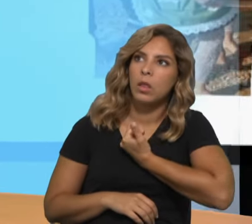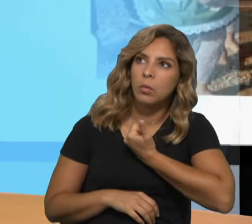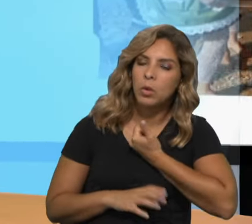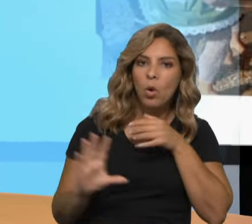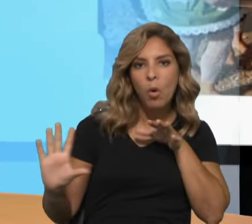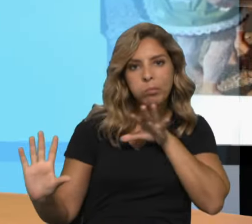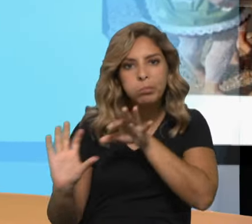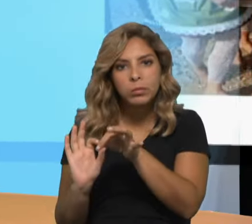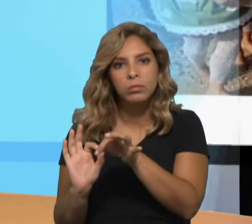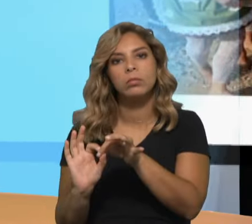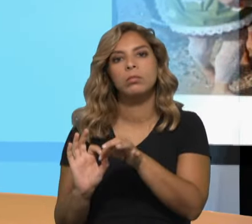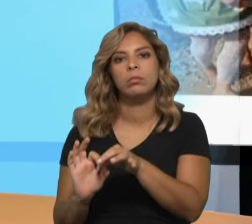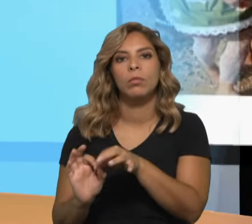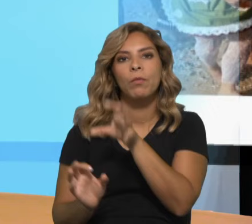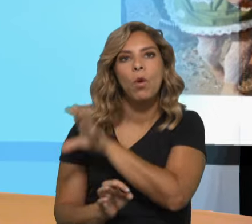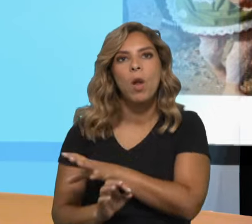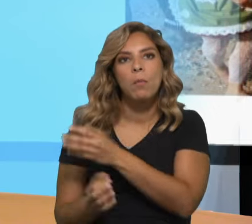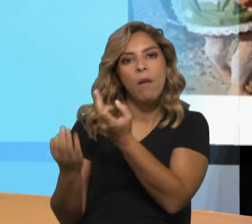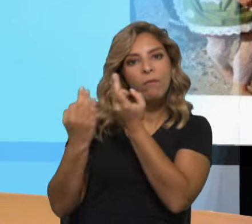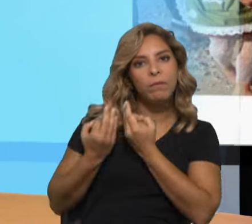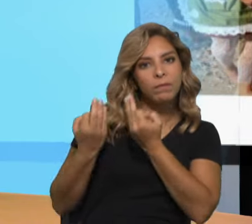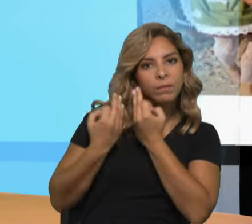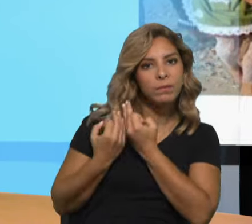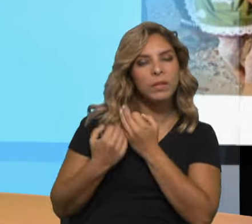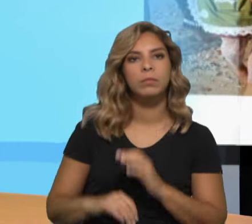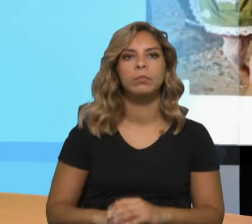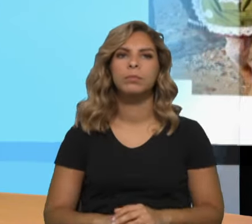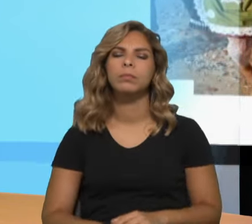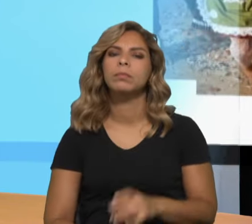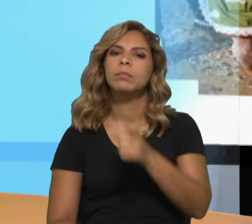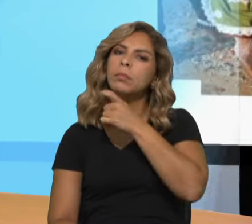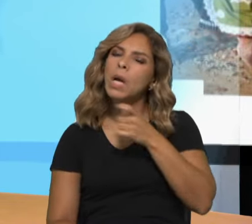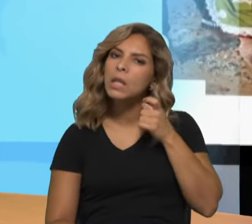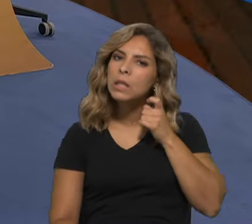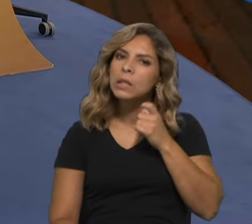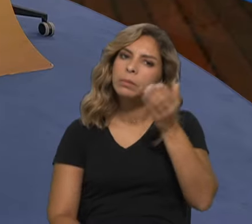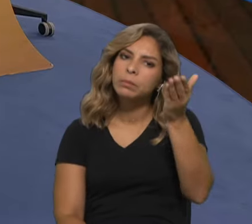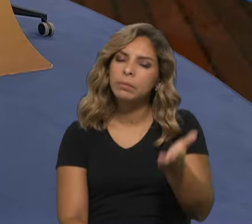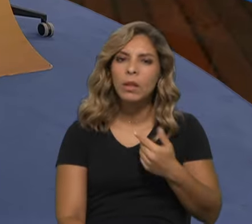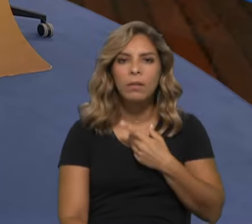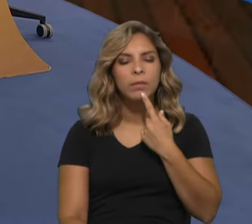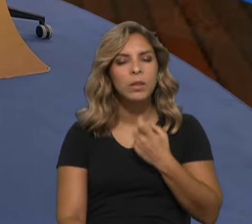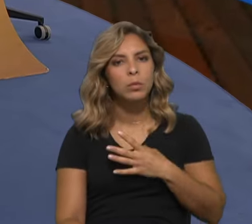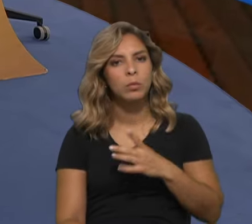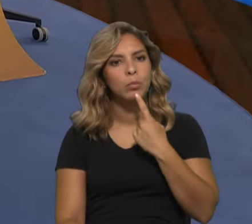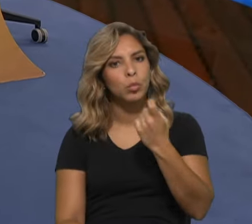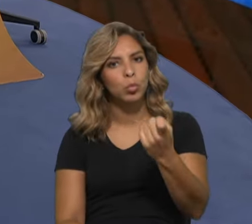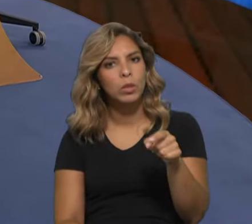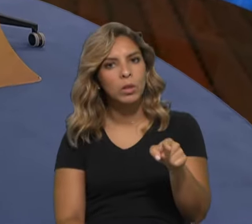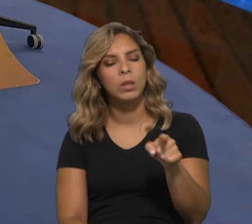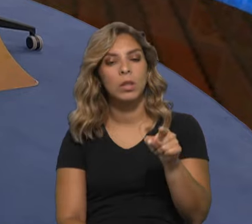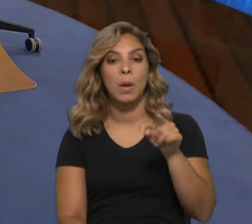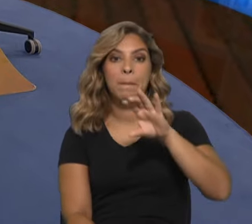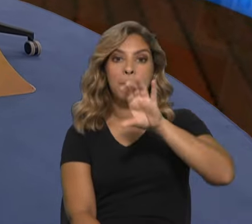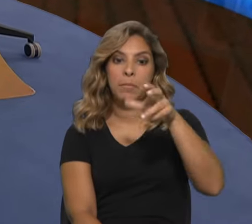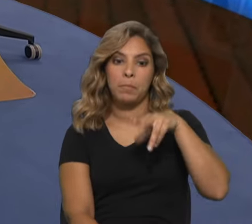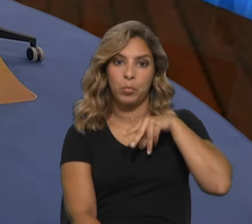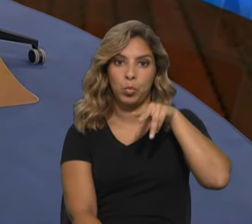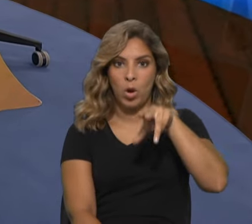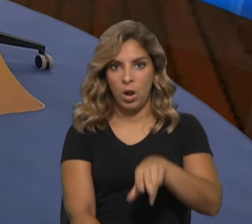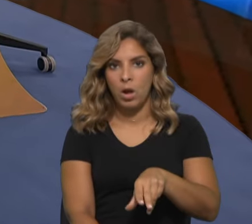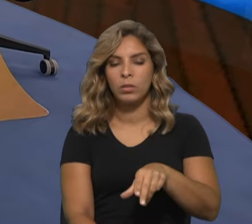forma. Padre Peter Stilwell, a esta distância também, olhando para o nosso país, a nossa democracia,